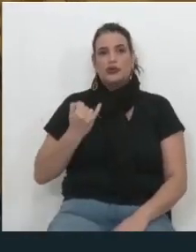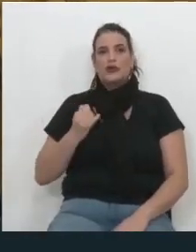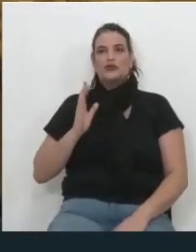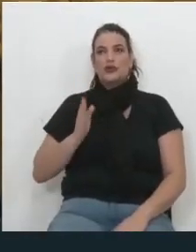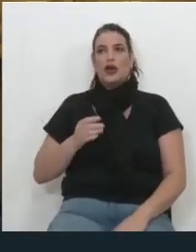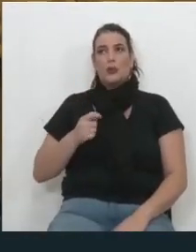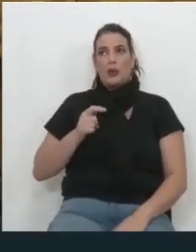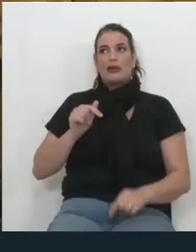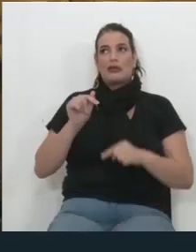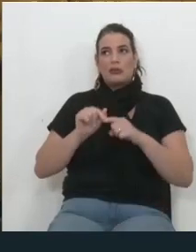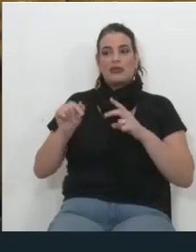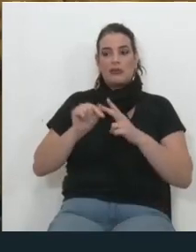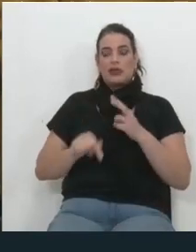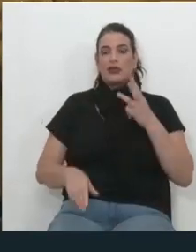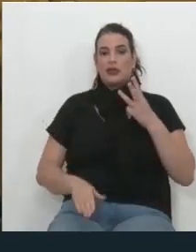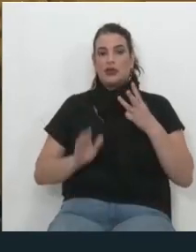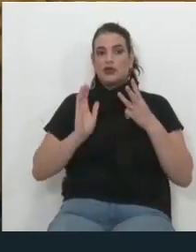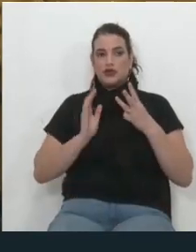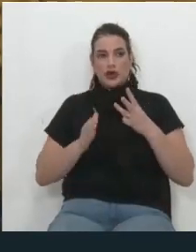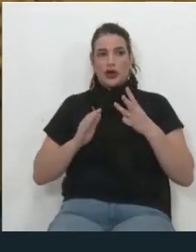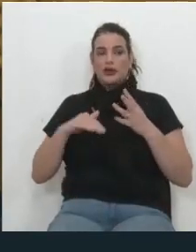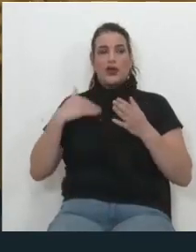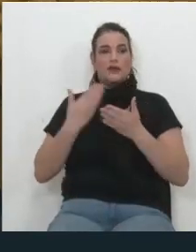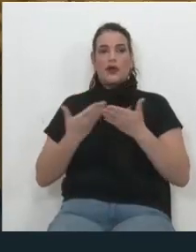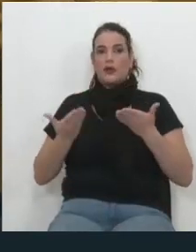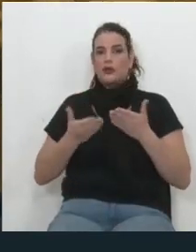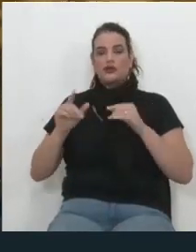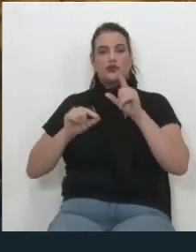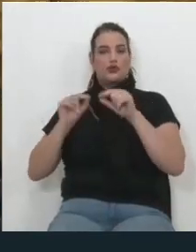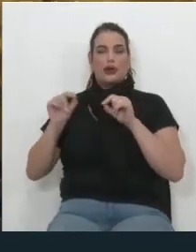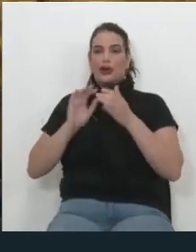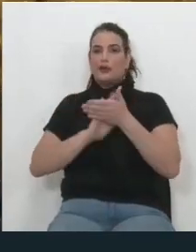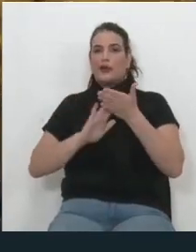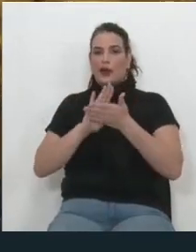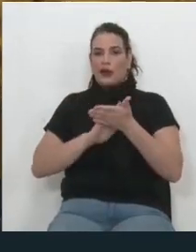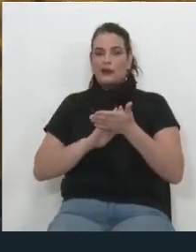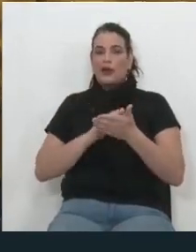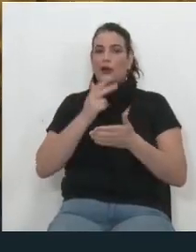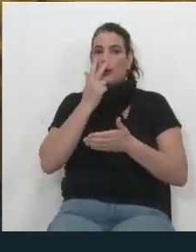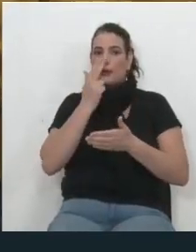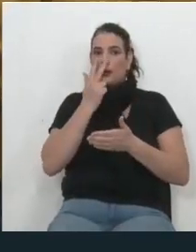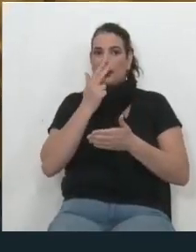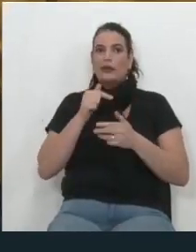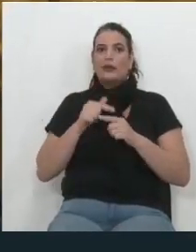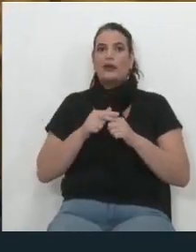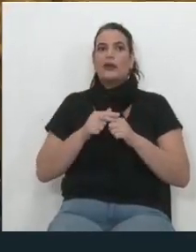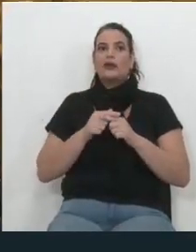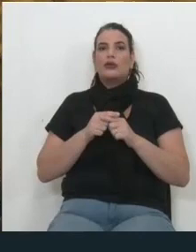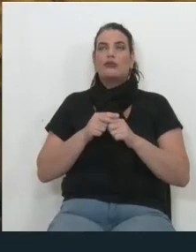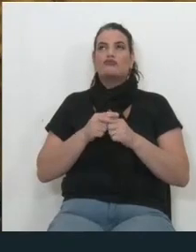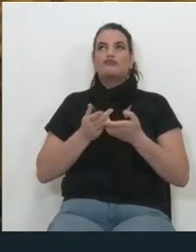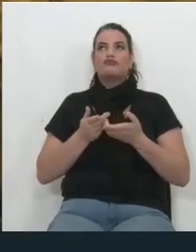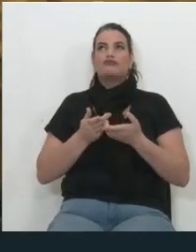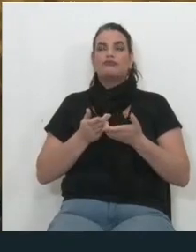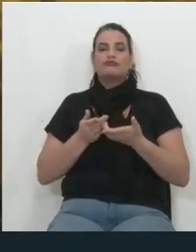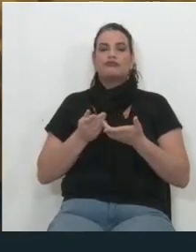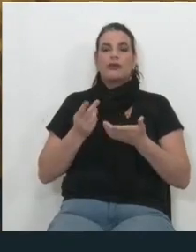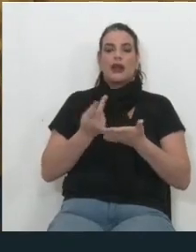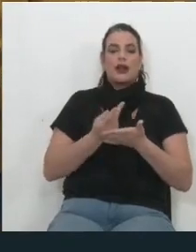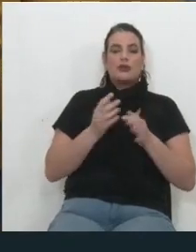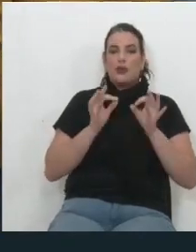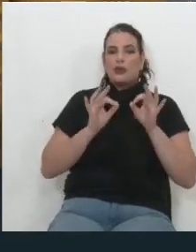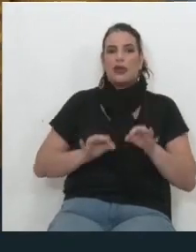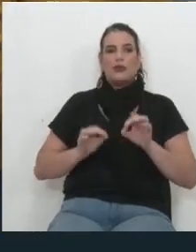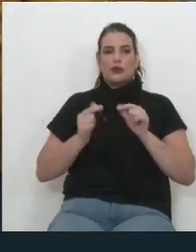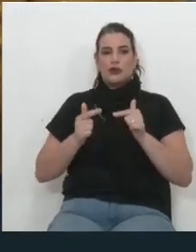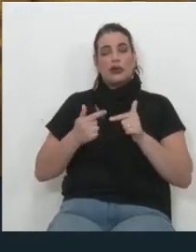3 semanas, e até então não se define isso. Me parece que isso aí é uma manobra regimental, não muito correta, então eu indago